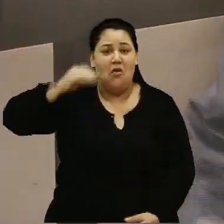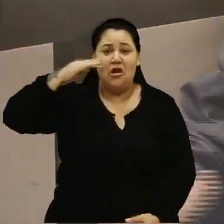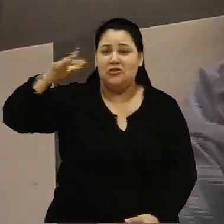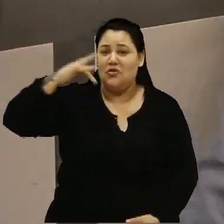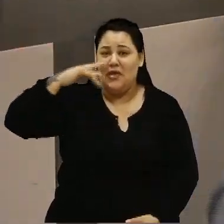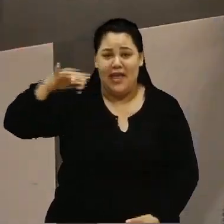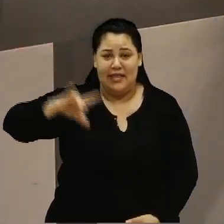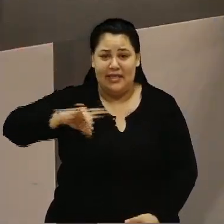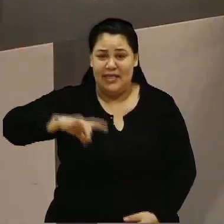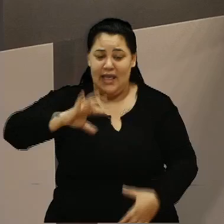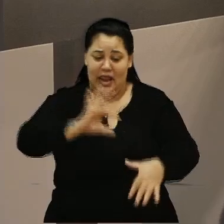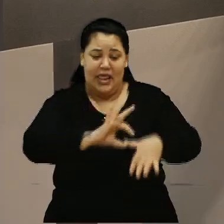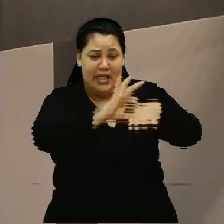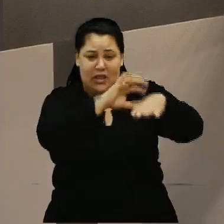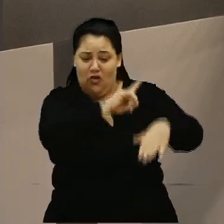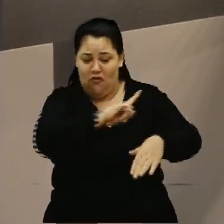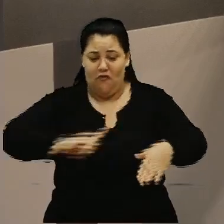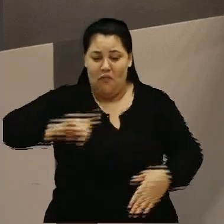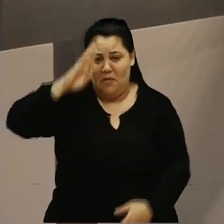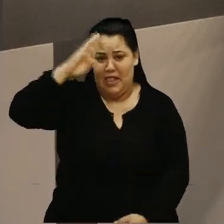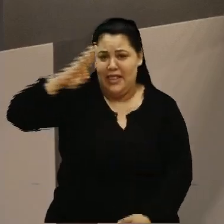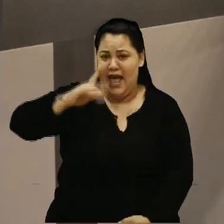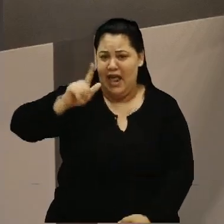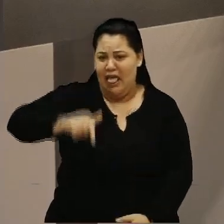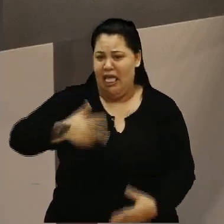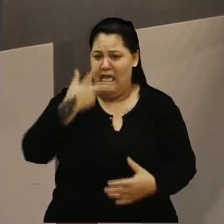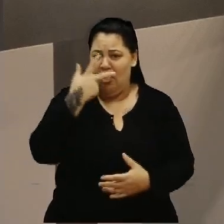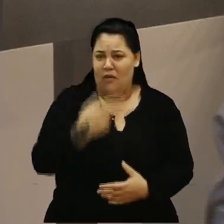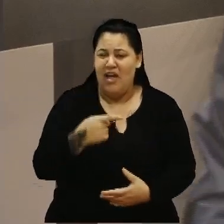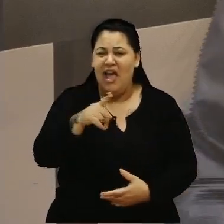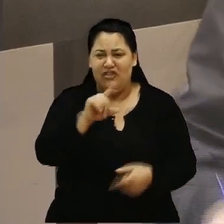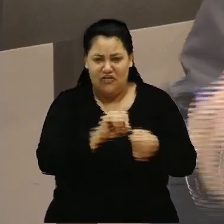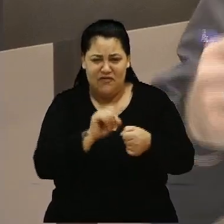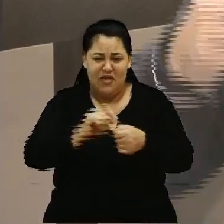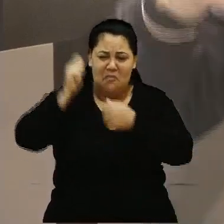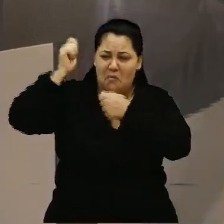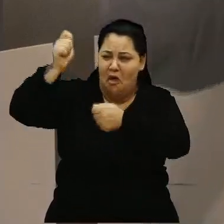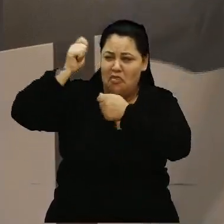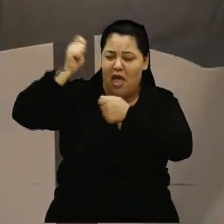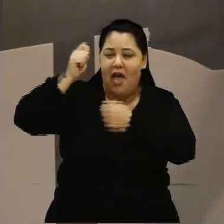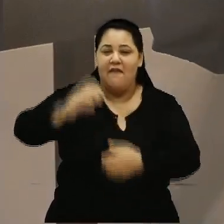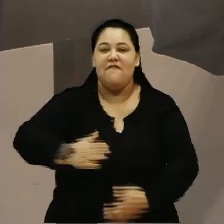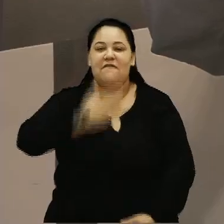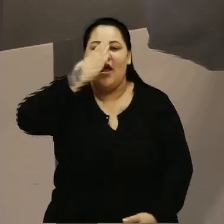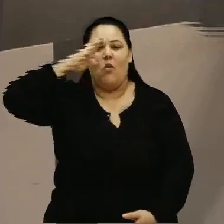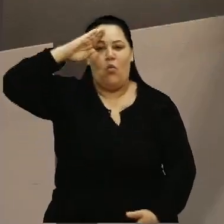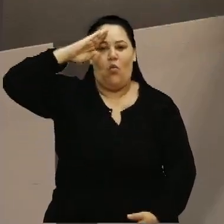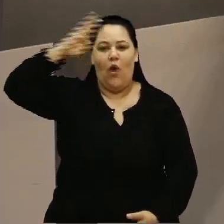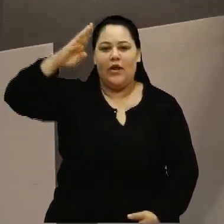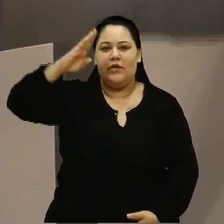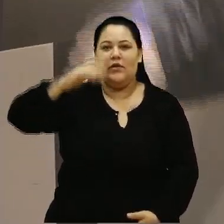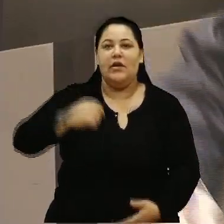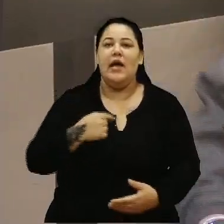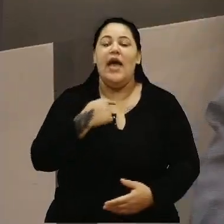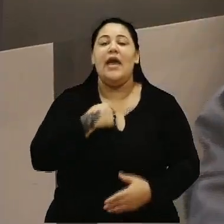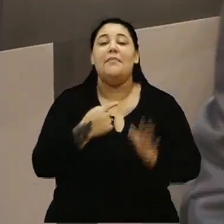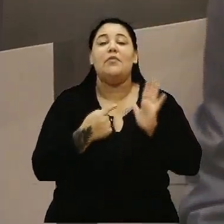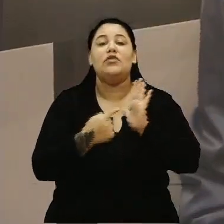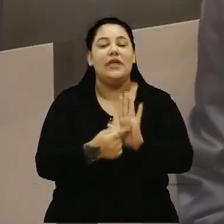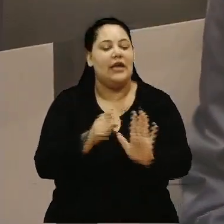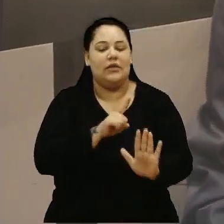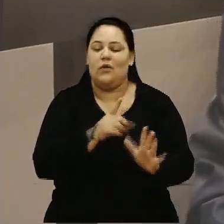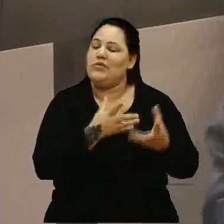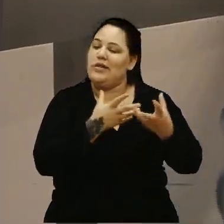militar e nem quero governo militar. Ah, mas tu já fez protesto na frente do quartel. Era para mostrar que a gente estava descontente com o